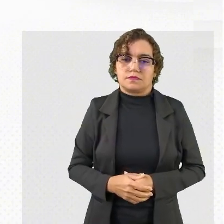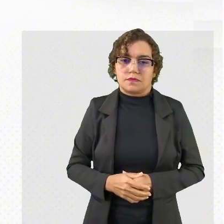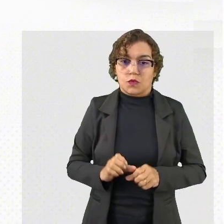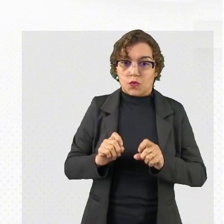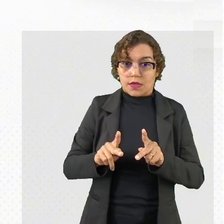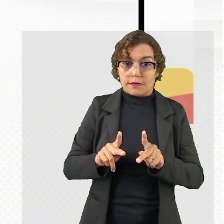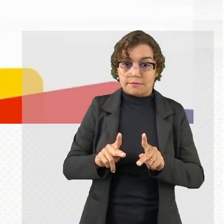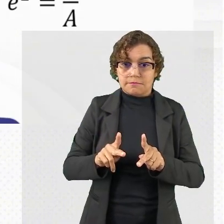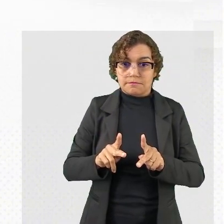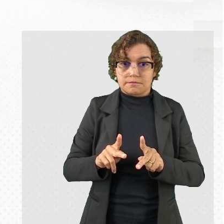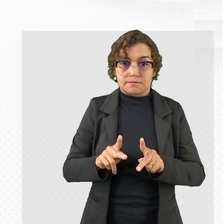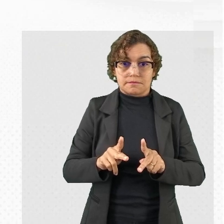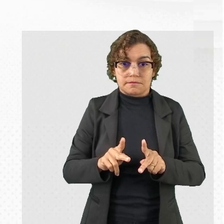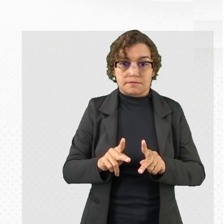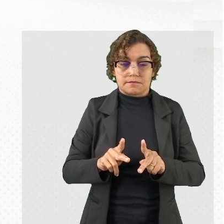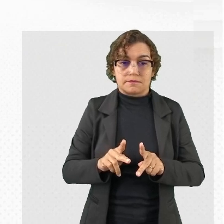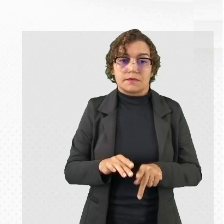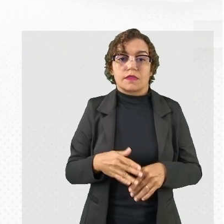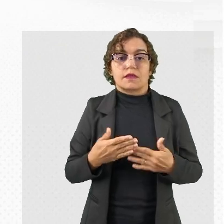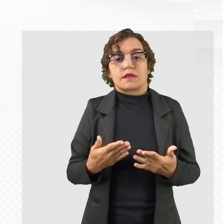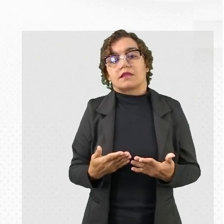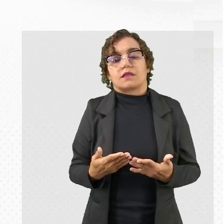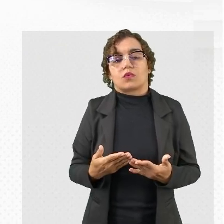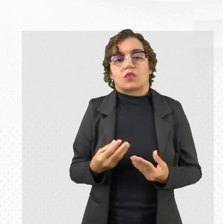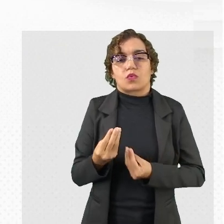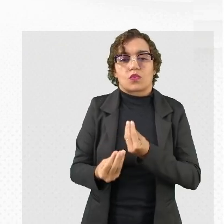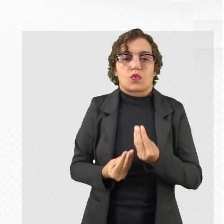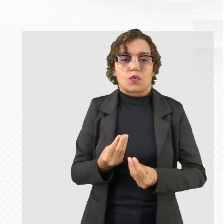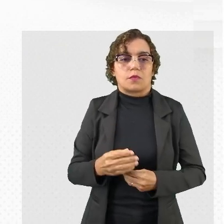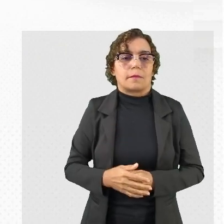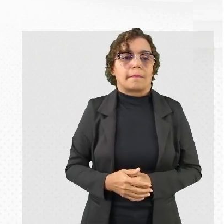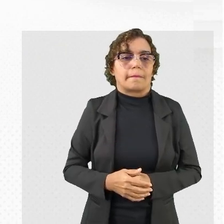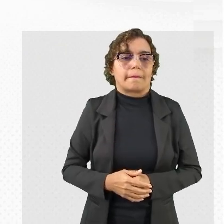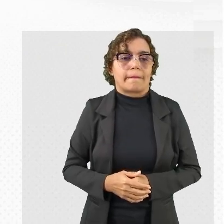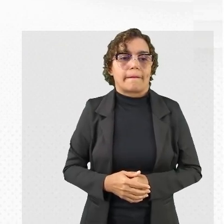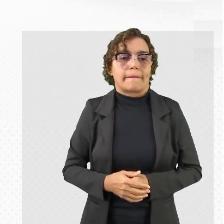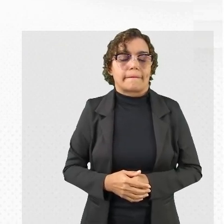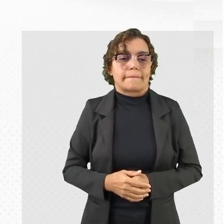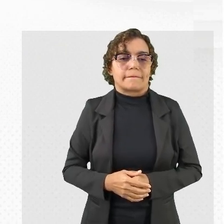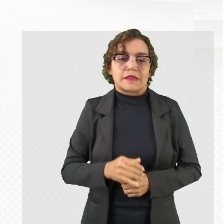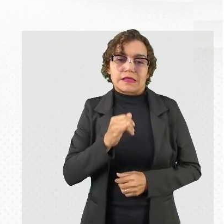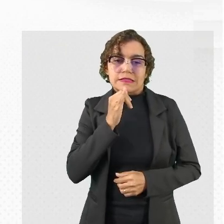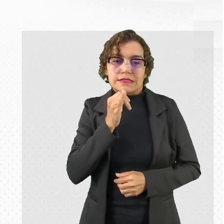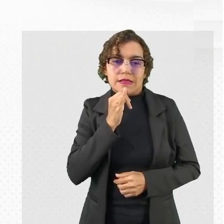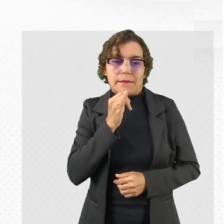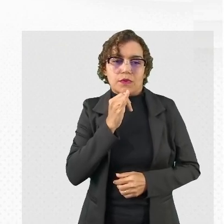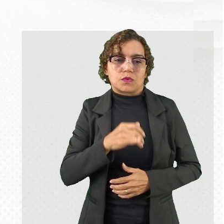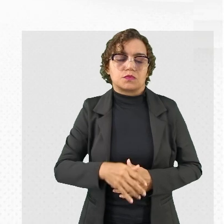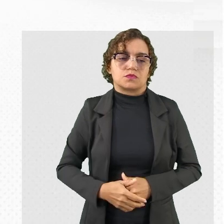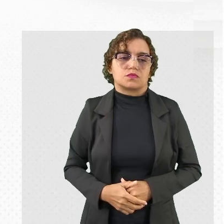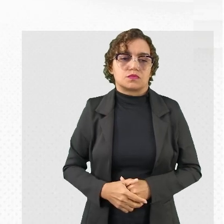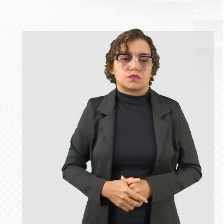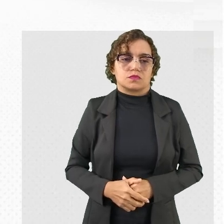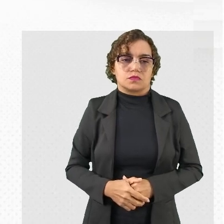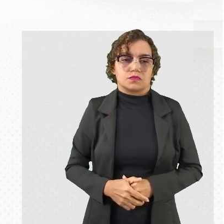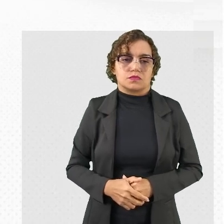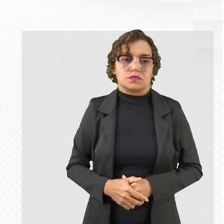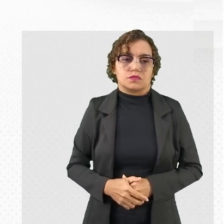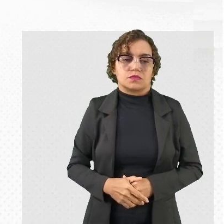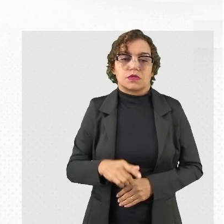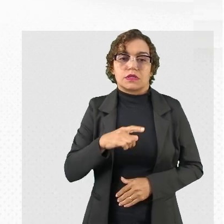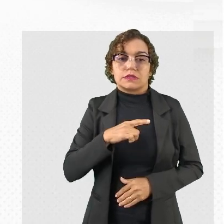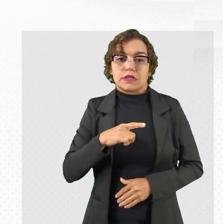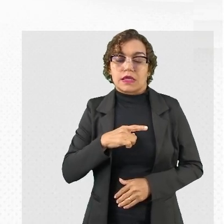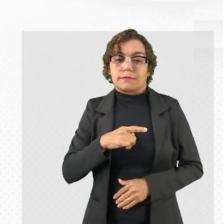Certinho? Então, muita atenção nesse detalhe. Turma, a questão de você usar a